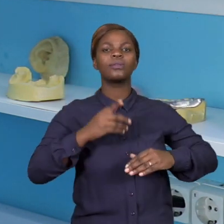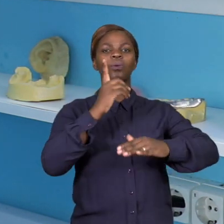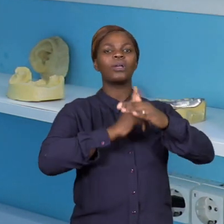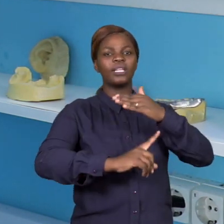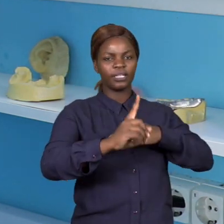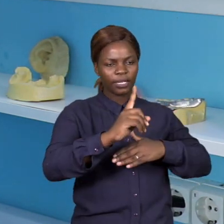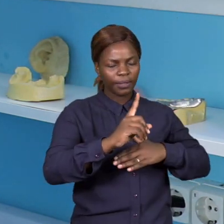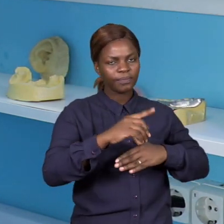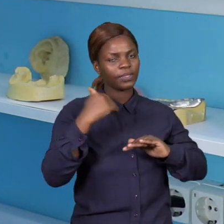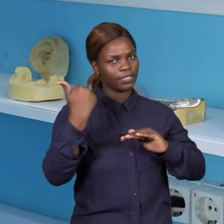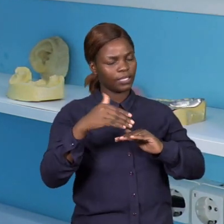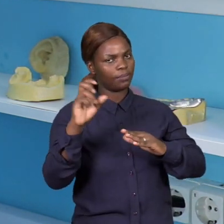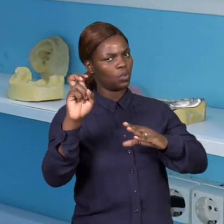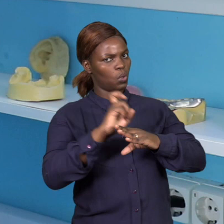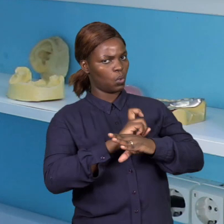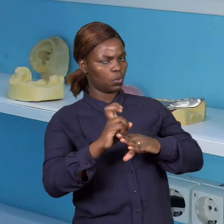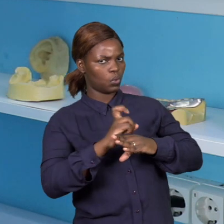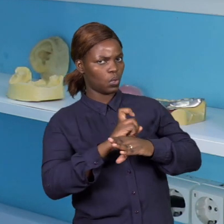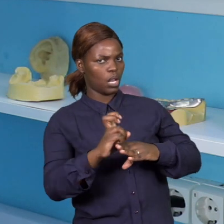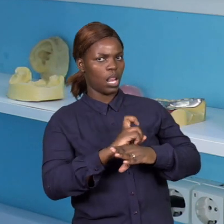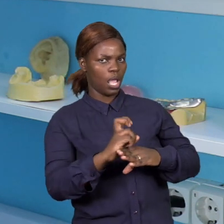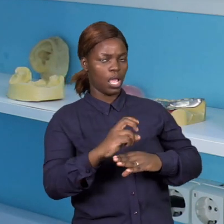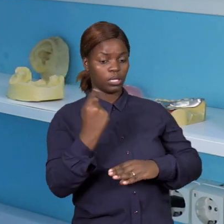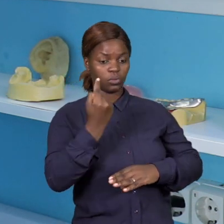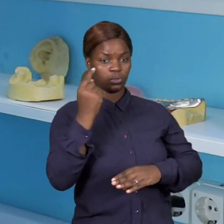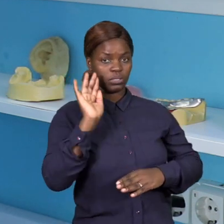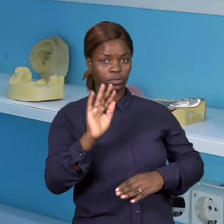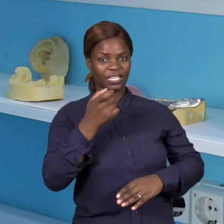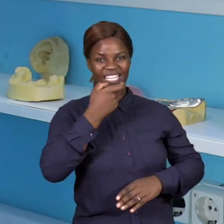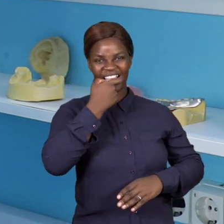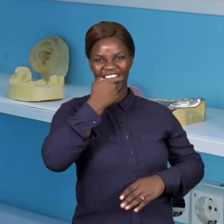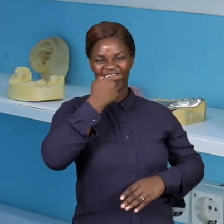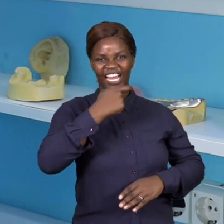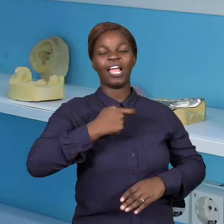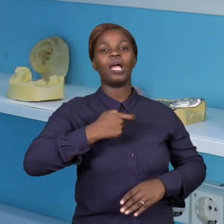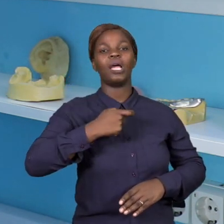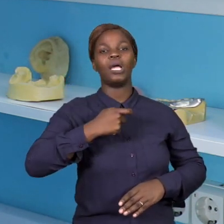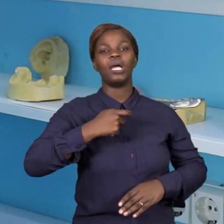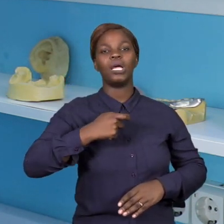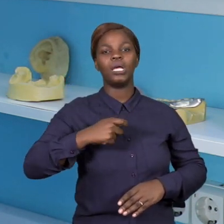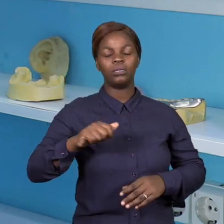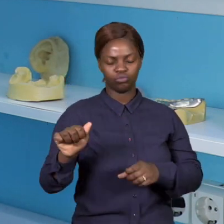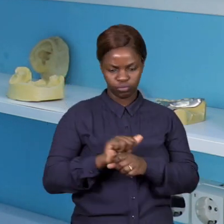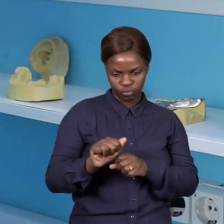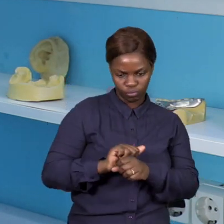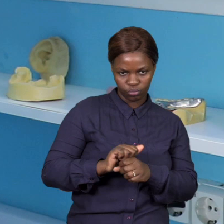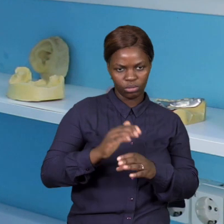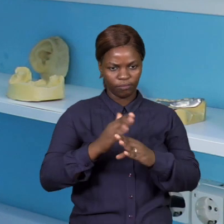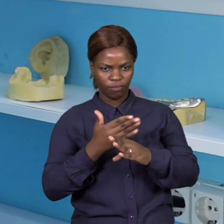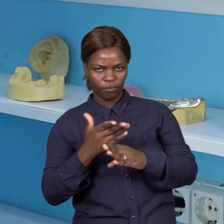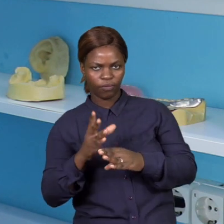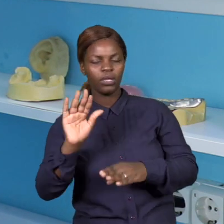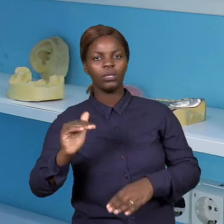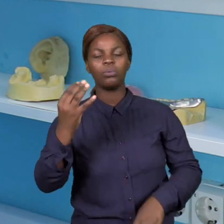médico protesista, ou o clínico, que vai tirar a placa diretamente na clínica e vai fazer a